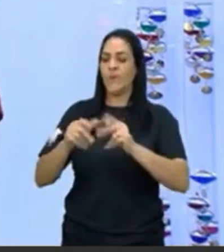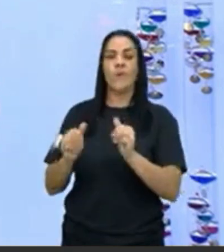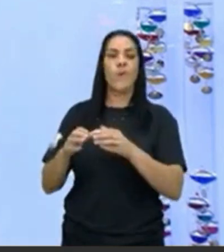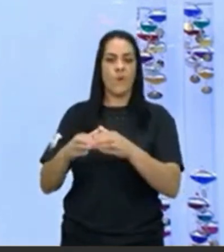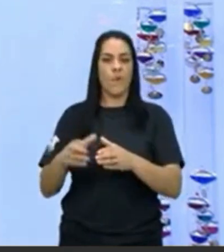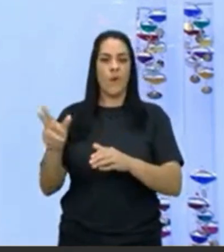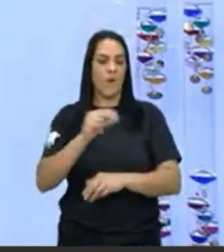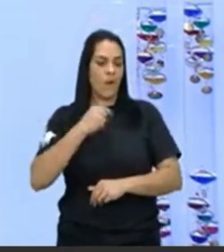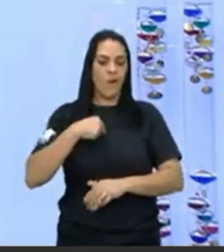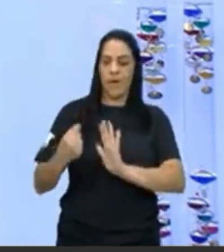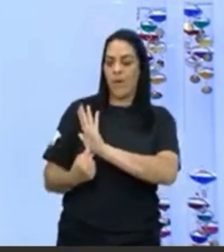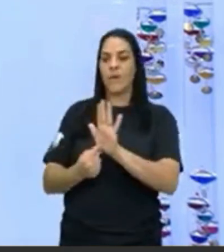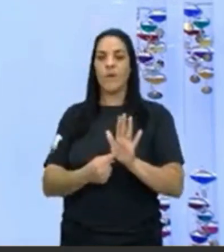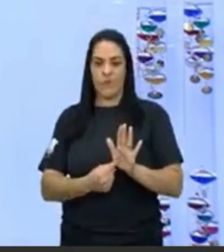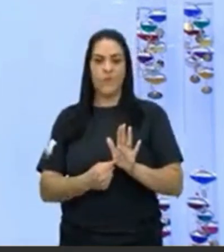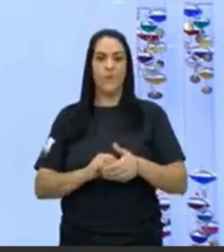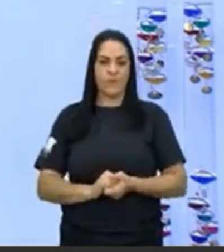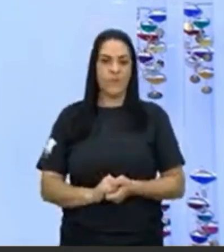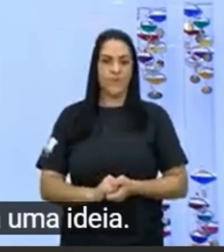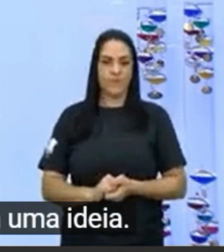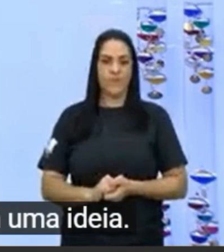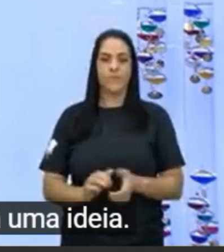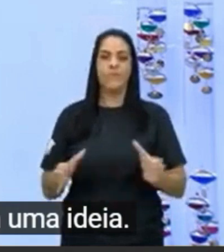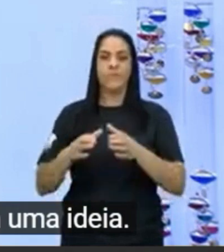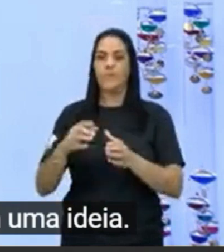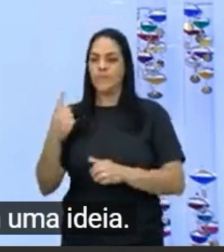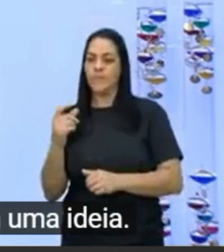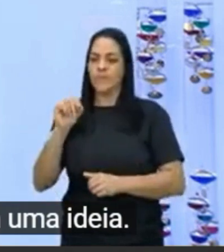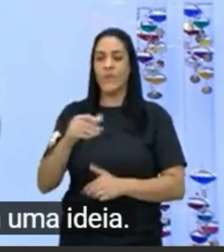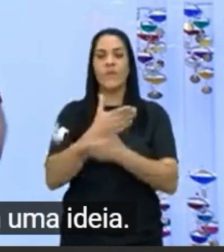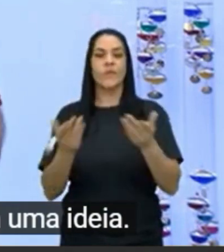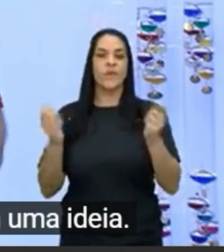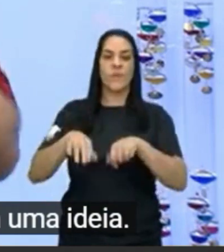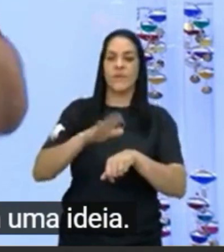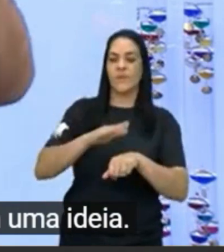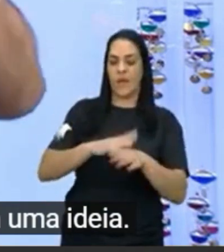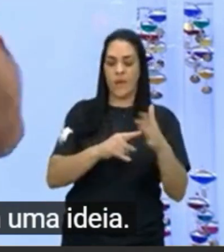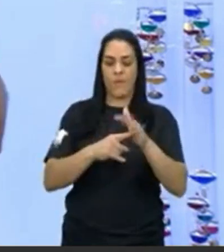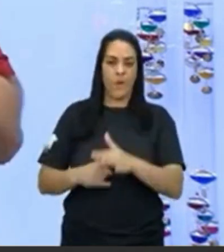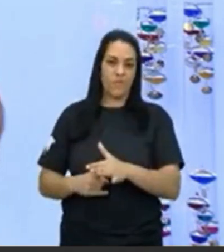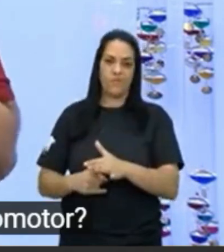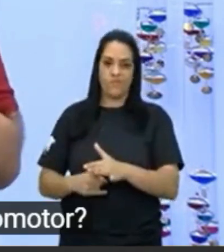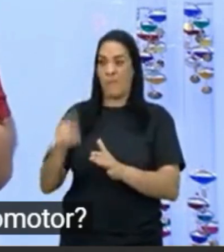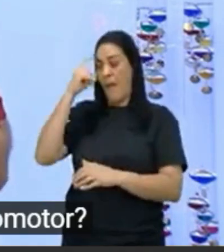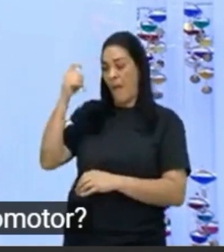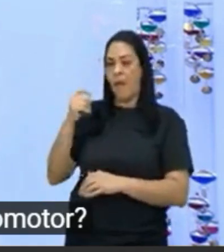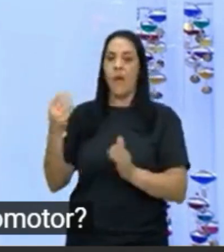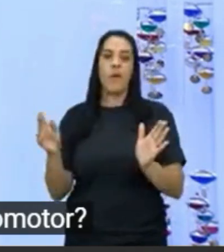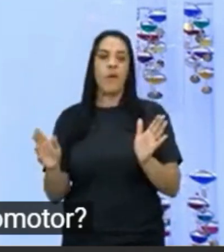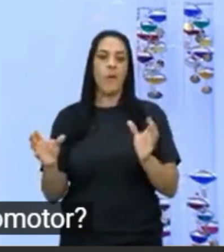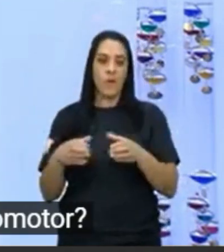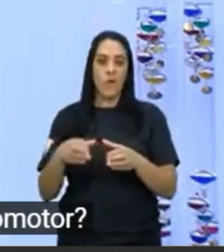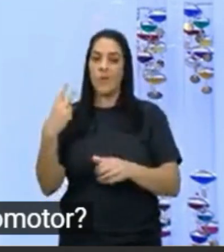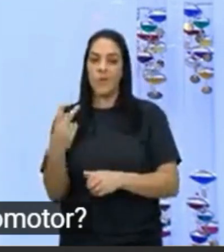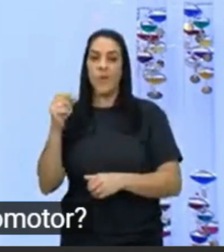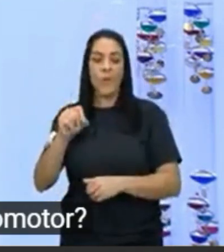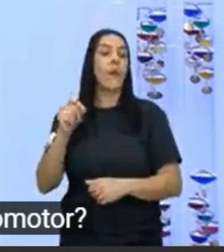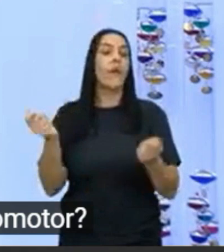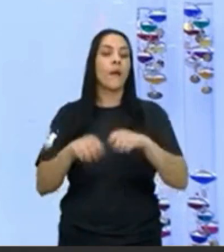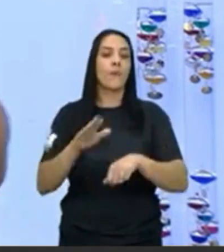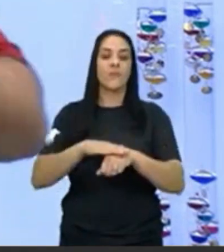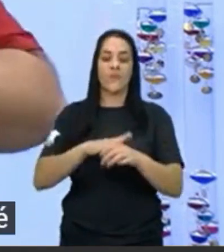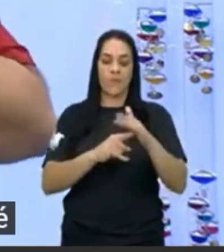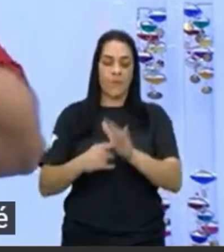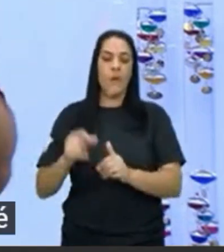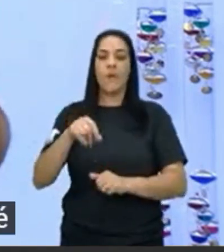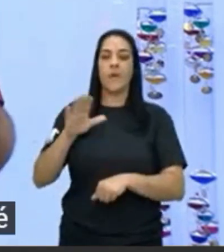gente, eu estou mostrando aqui um servomotor. Grupo 1, o que a gente pode fazer com o servomotor? Ele dá uma ideia. Ah, grupo 2, e vocês? O que é possível fazer com